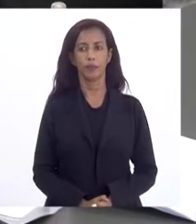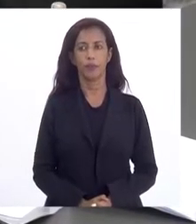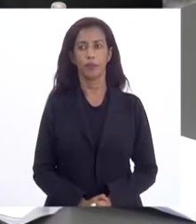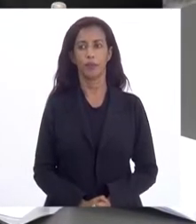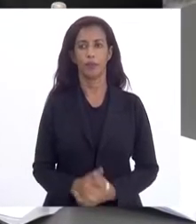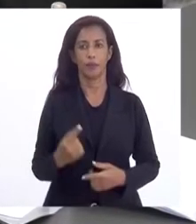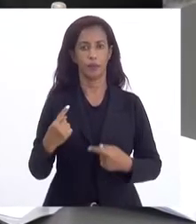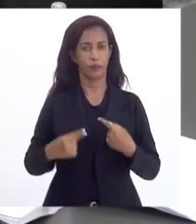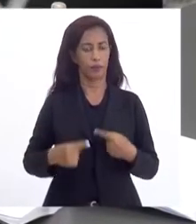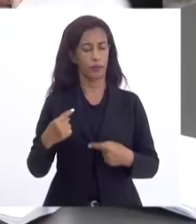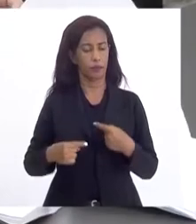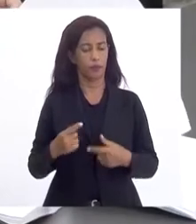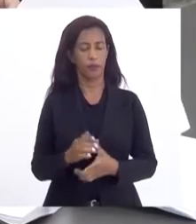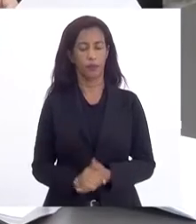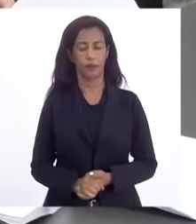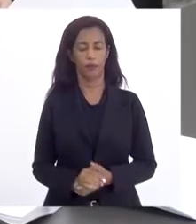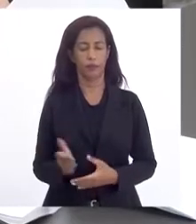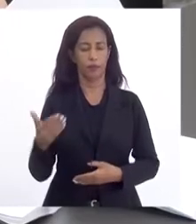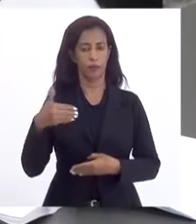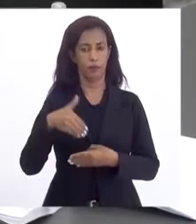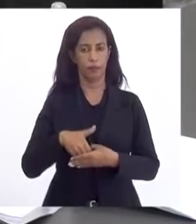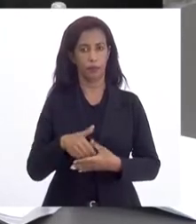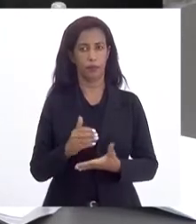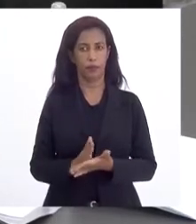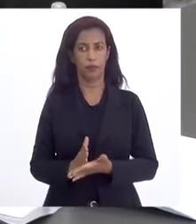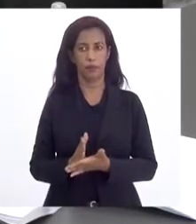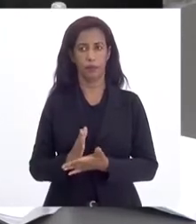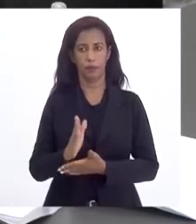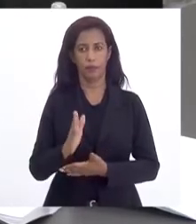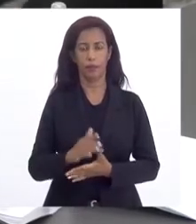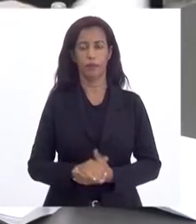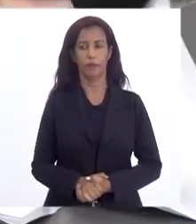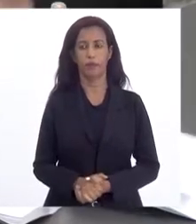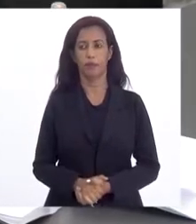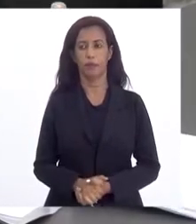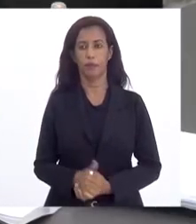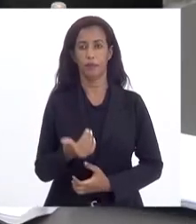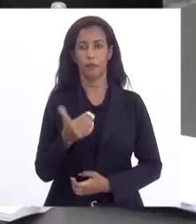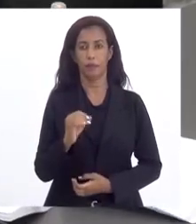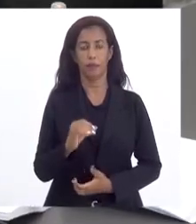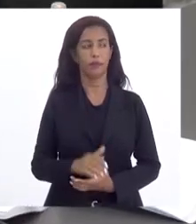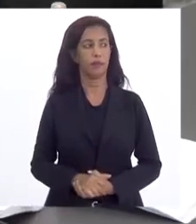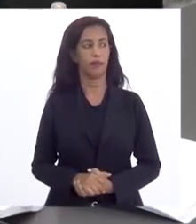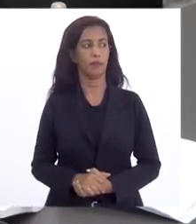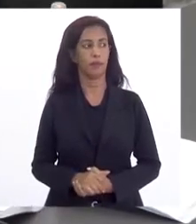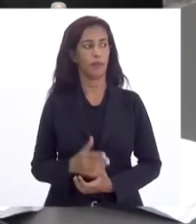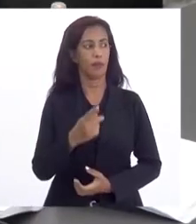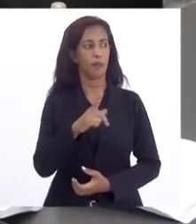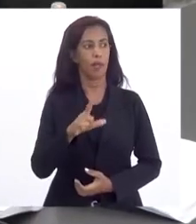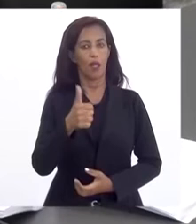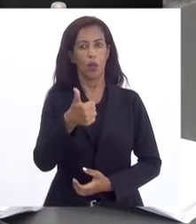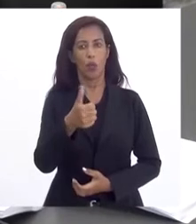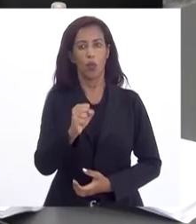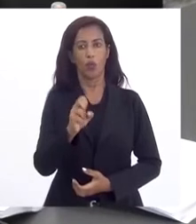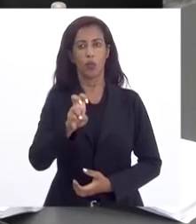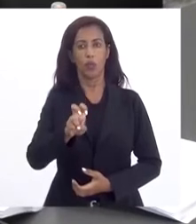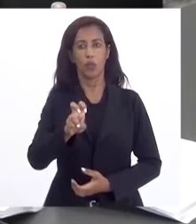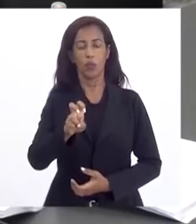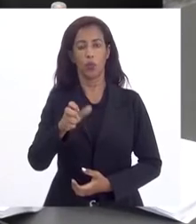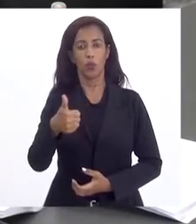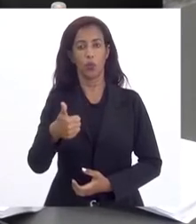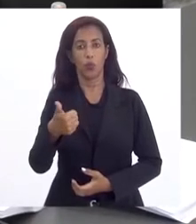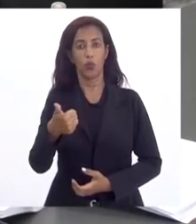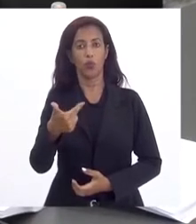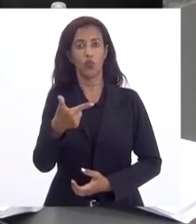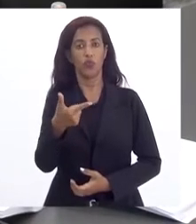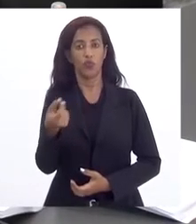Em discussão, em votação, aprovado. 10. Projeto de lei 1851/2020,